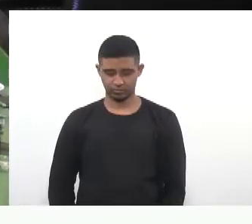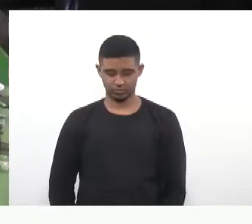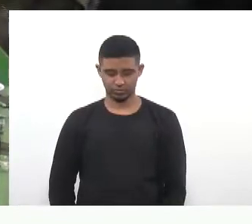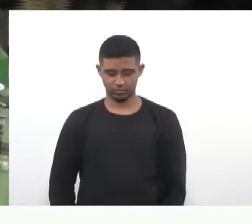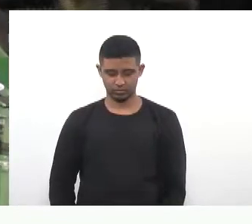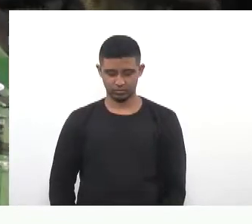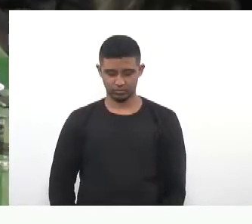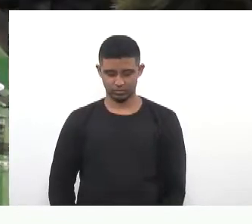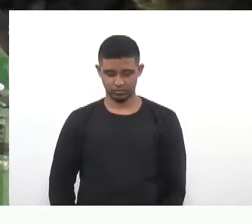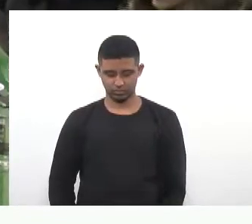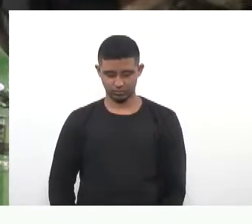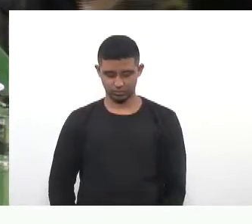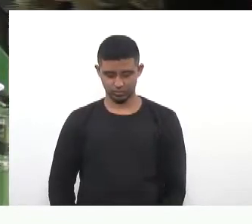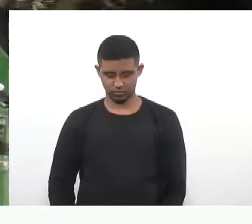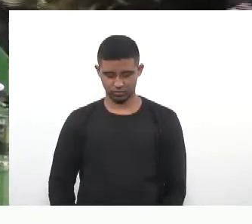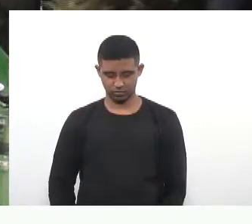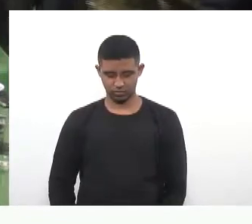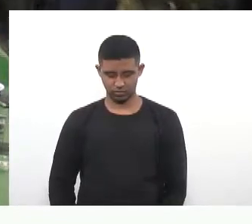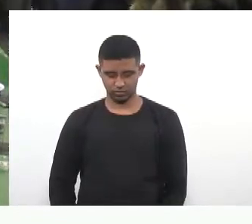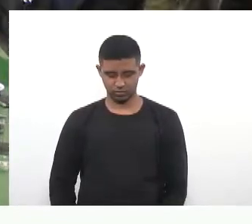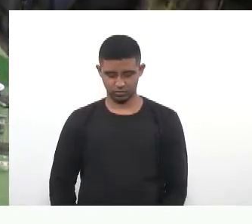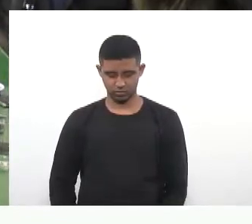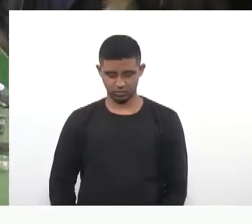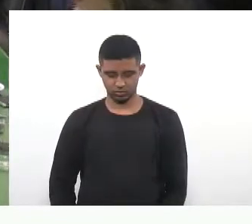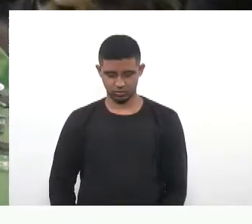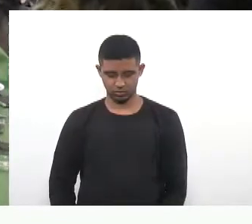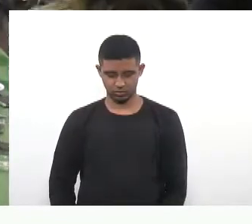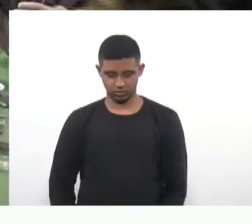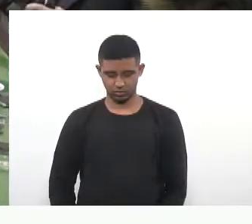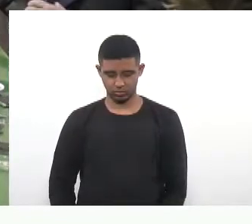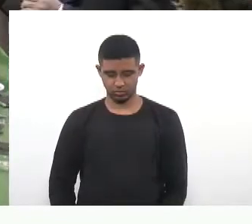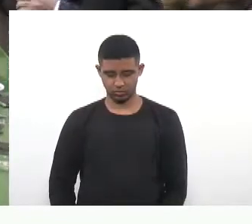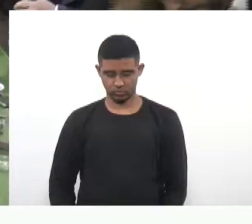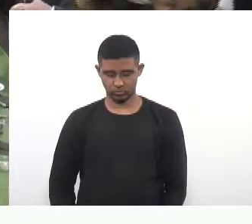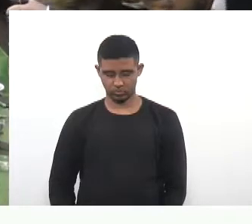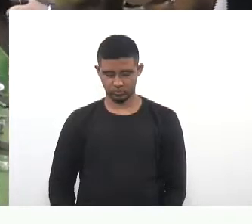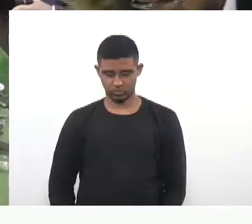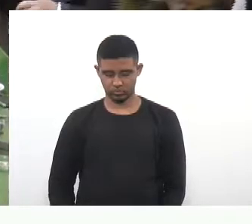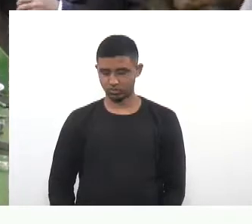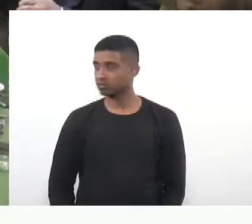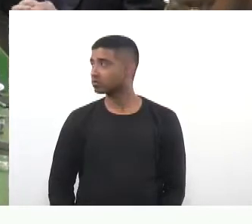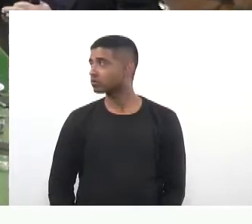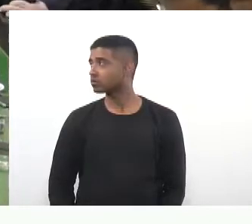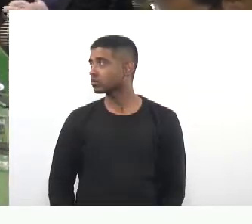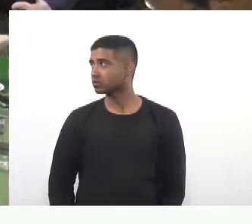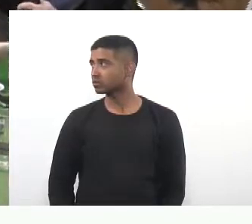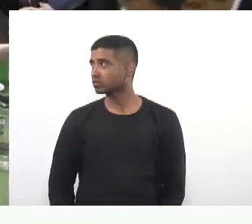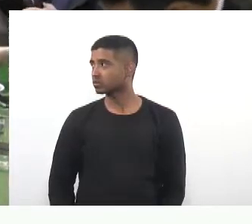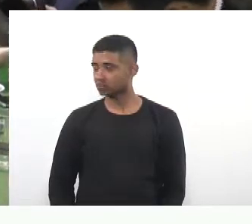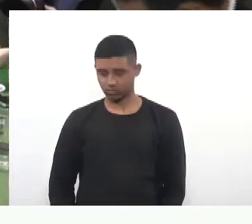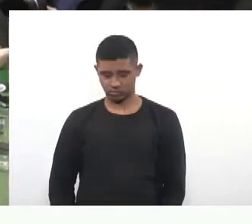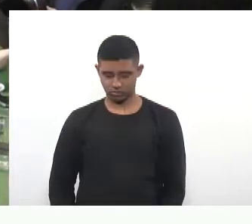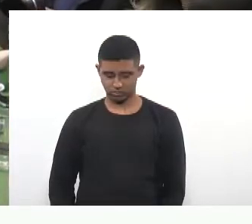sei, eu fiz a matinada exatamente aqui, esse ponto, você tá.